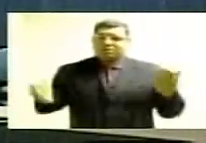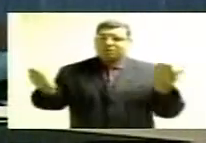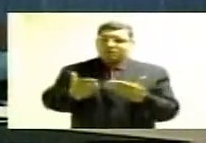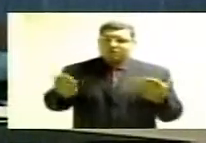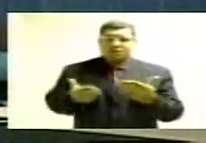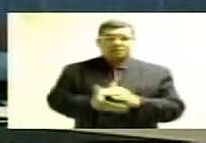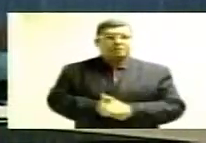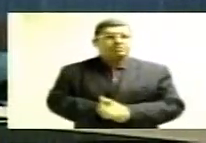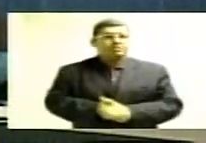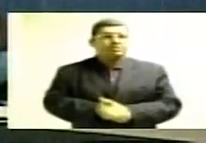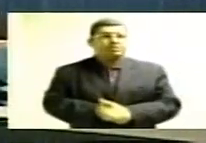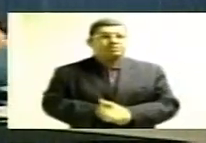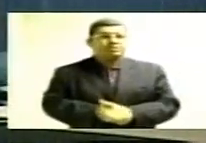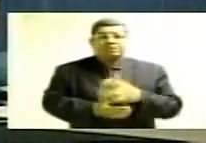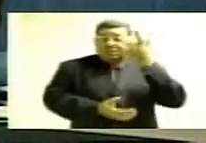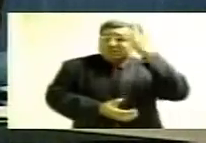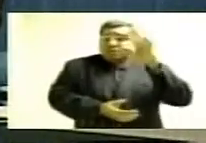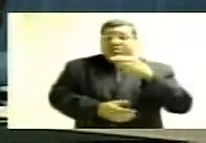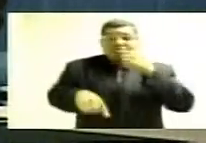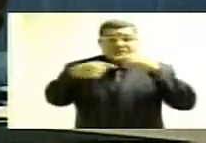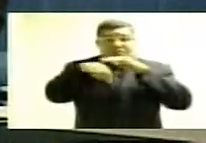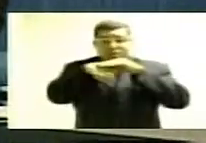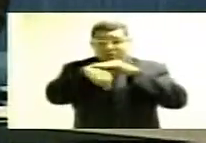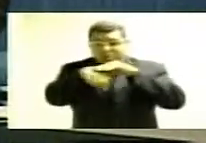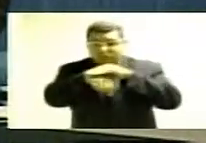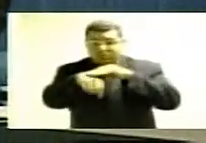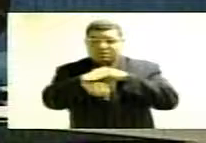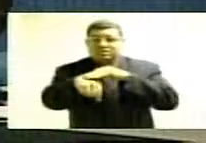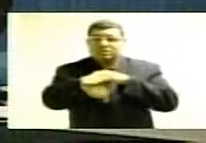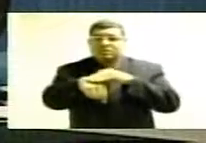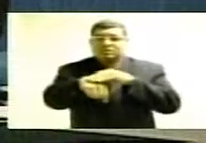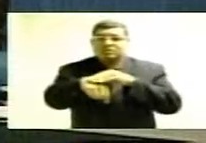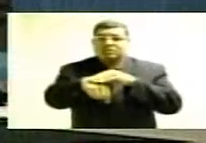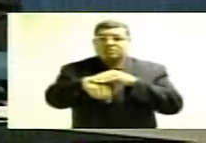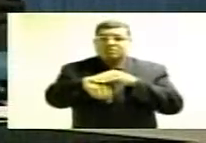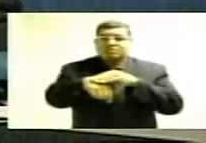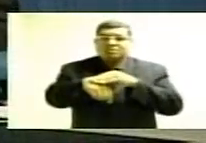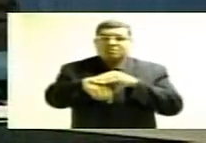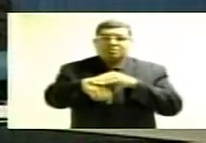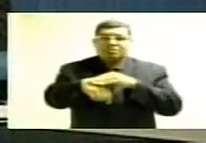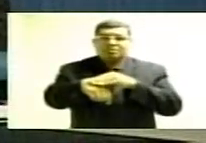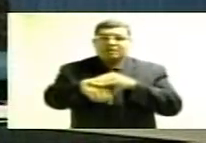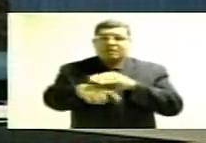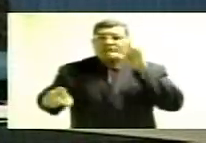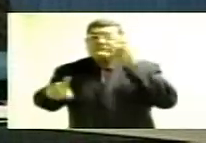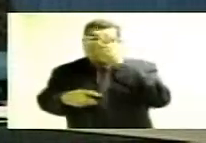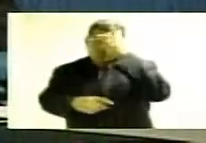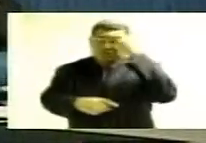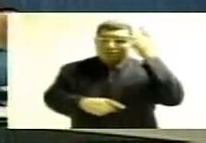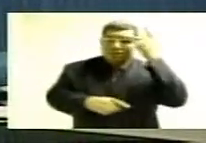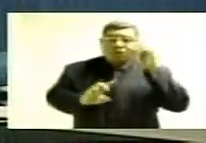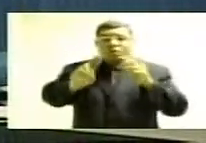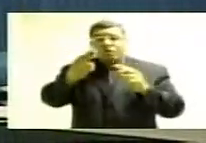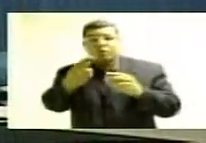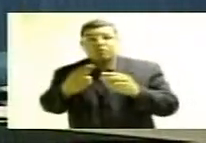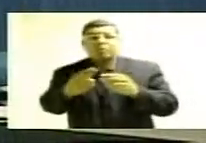aqui. Não será um discurso para fulanizar deputado José Ricardo,